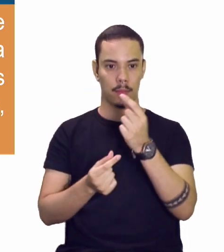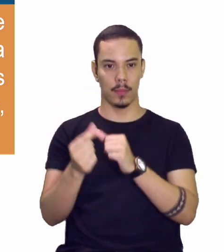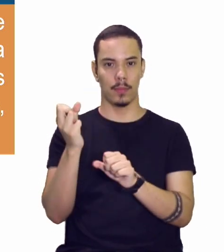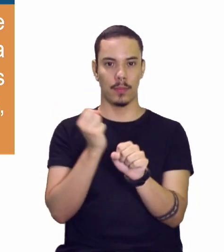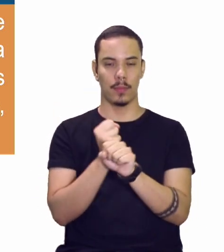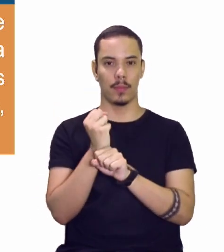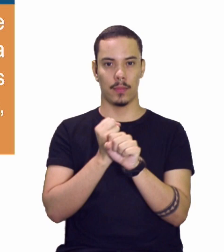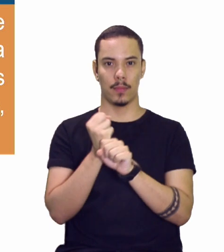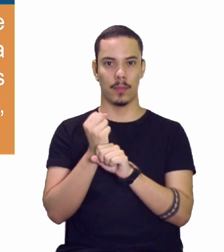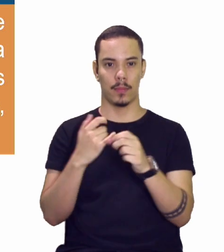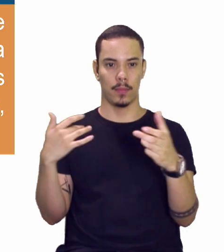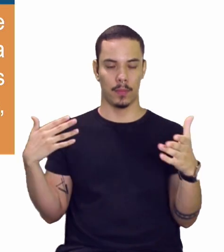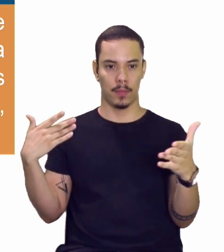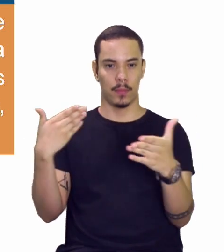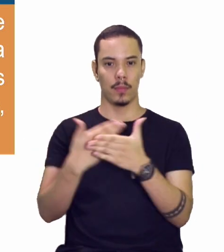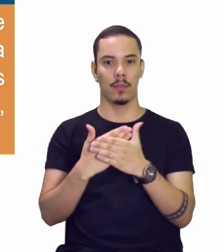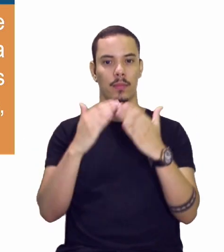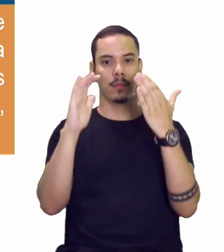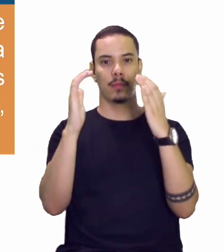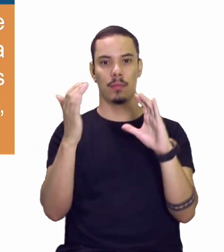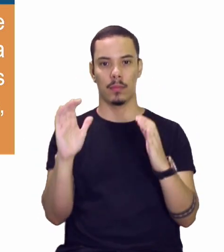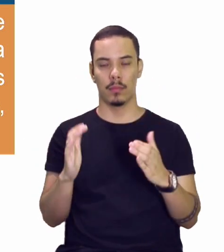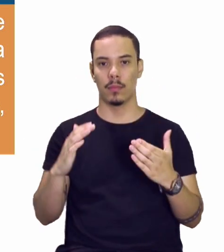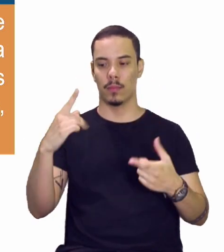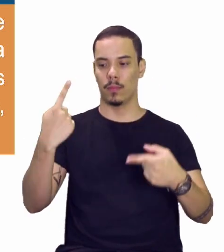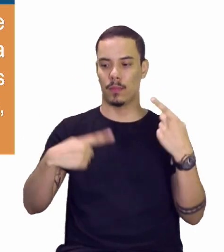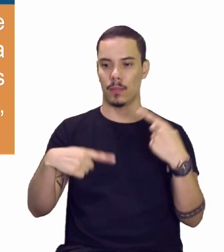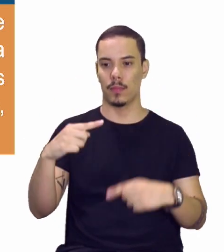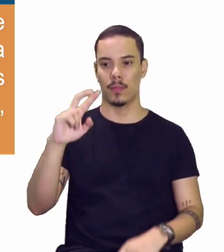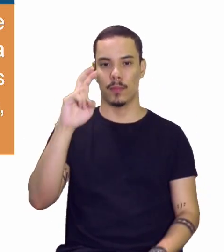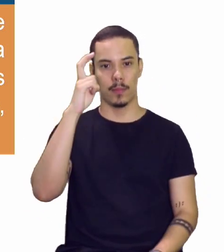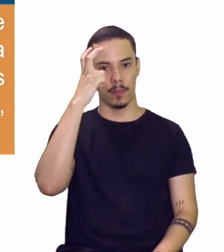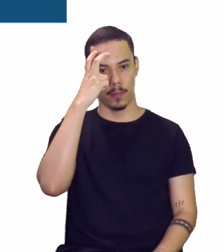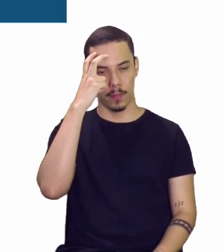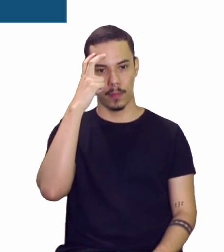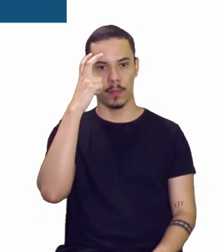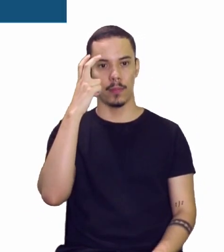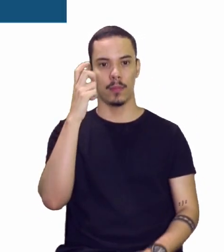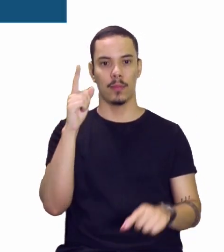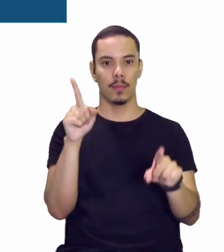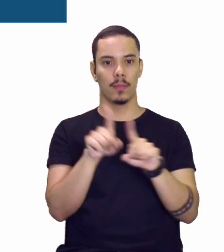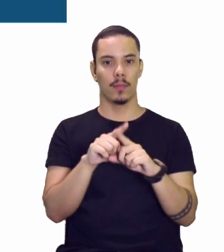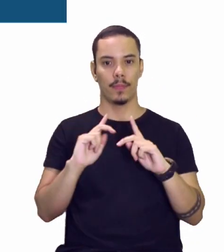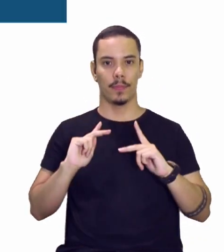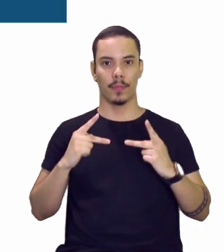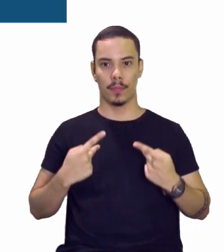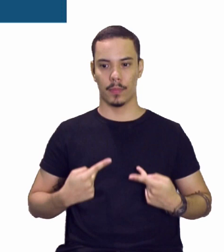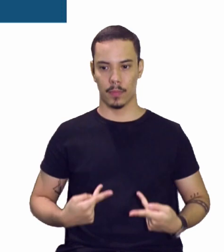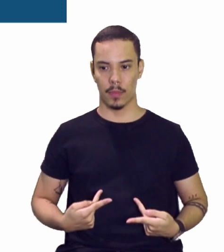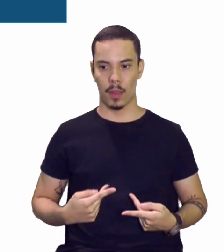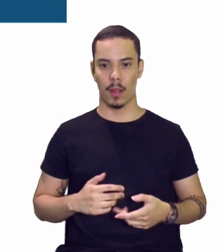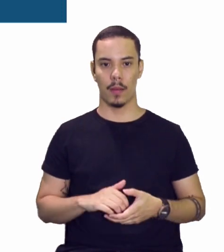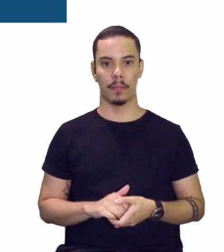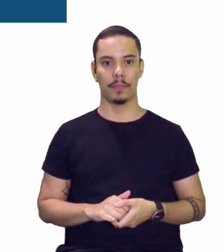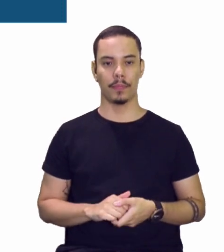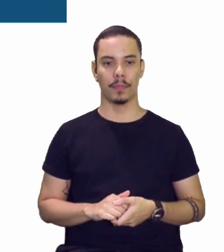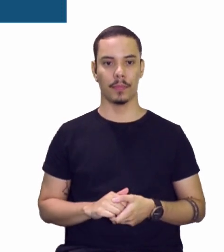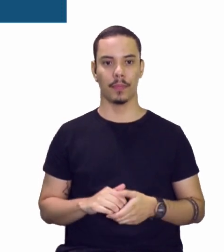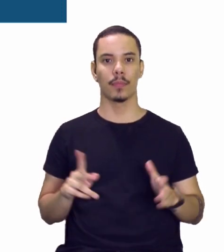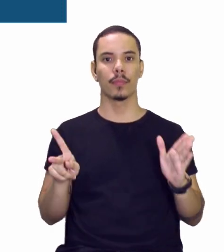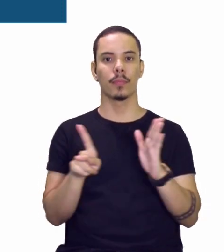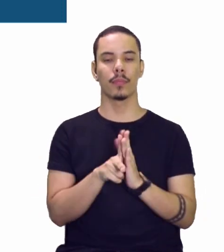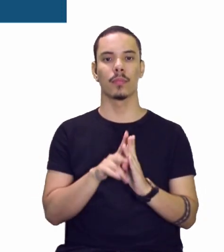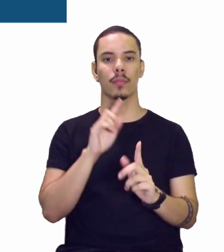dos anos, analisando questões políticas, culturais, econômicas, humanas, tá? Para